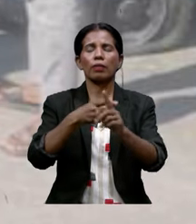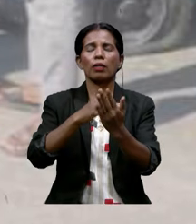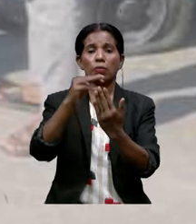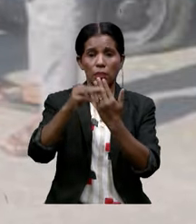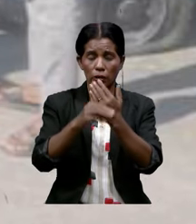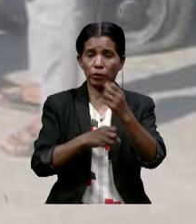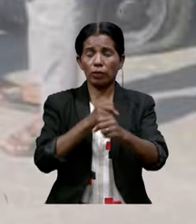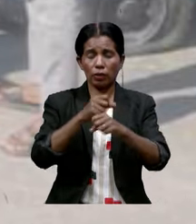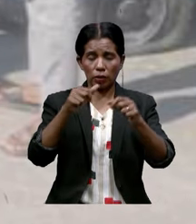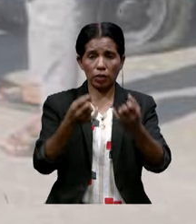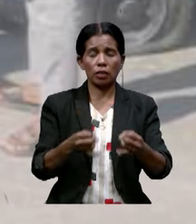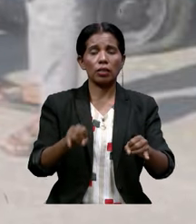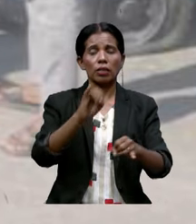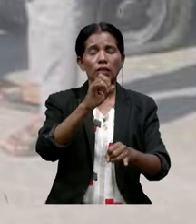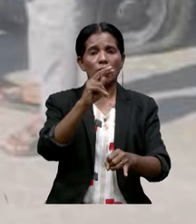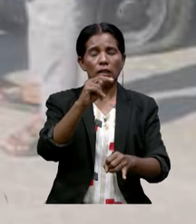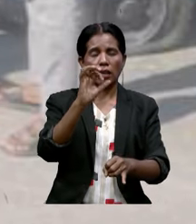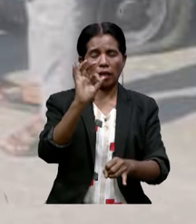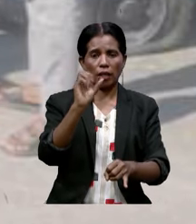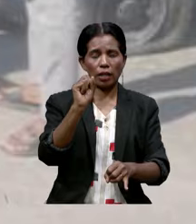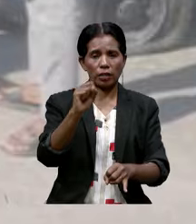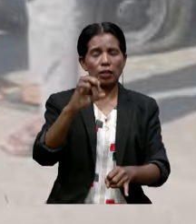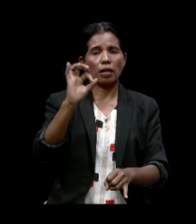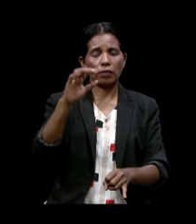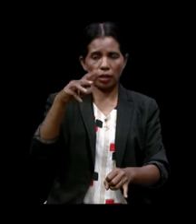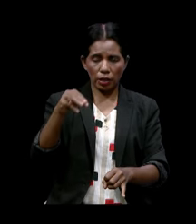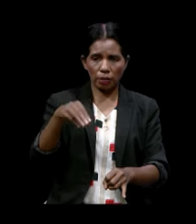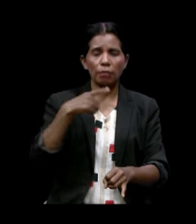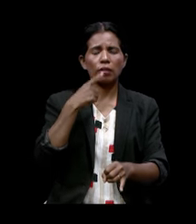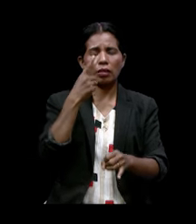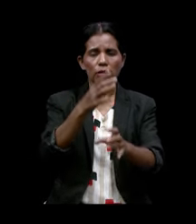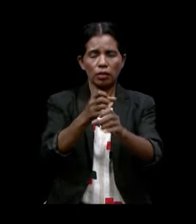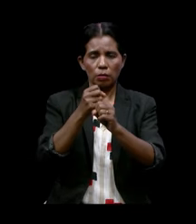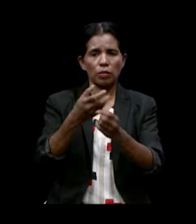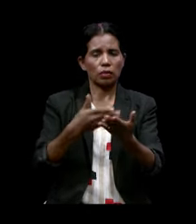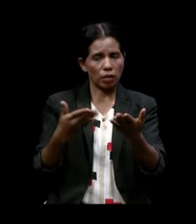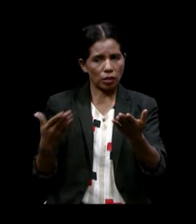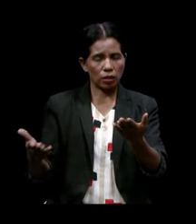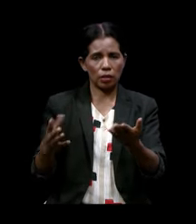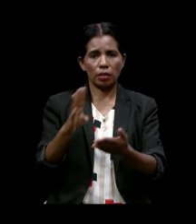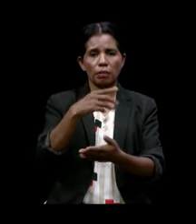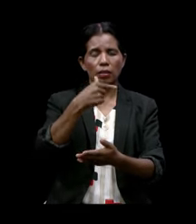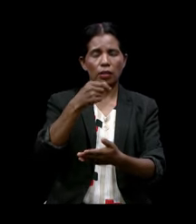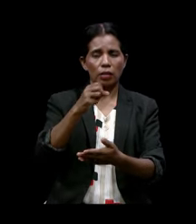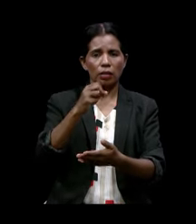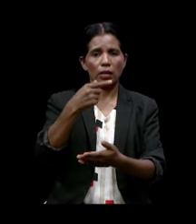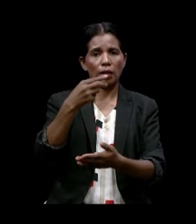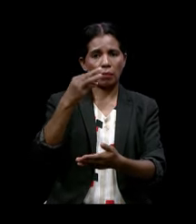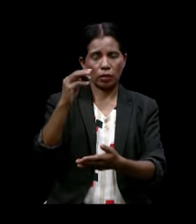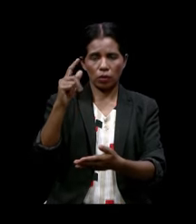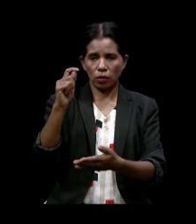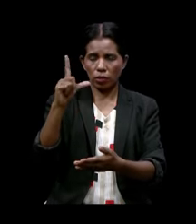tinane Instituto Nacional Farmácia no produto médico simo produtos reagente microbiologia hematologia